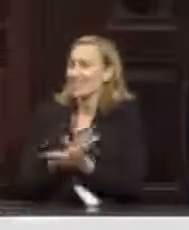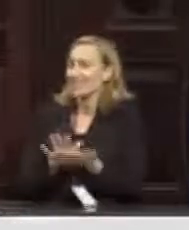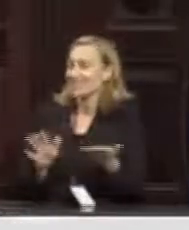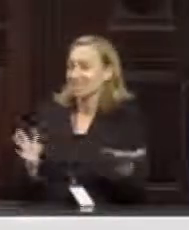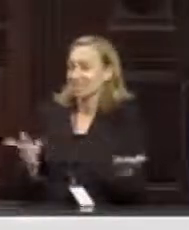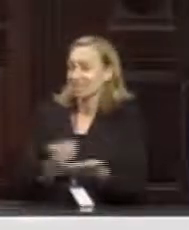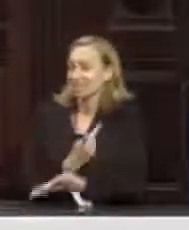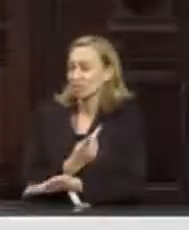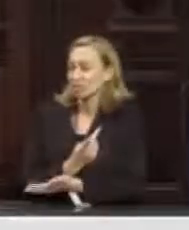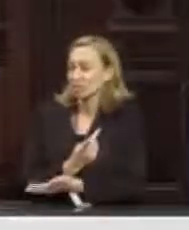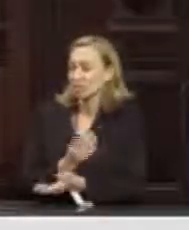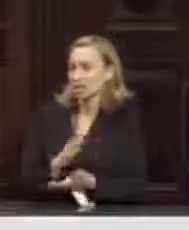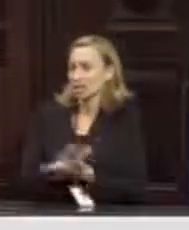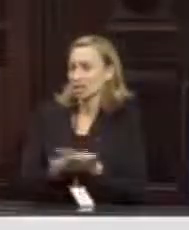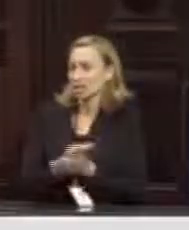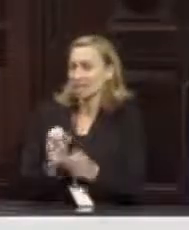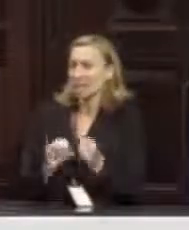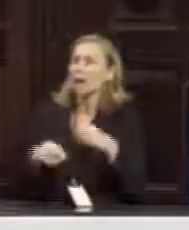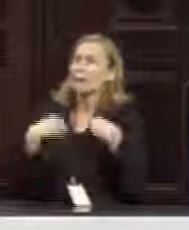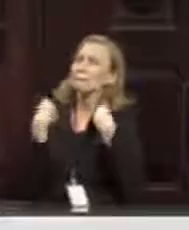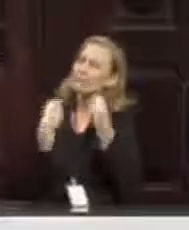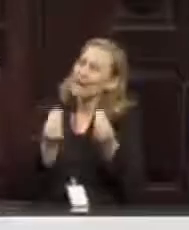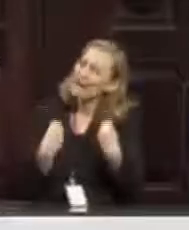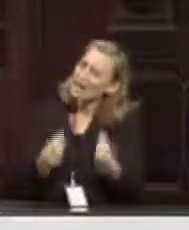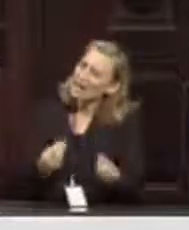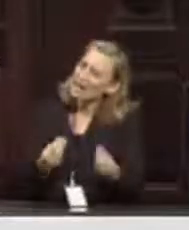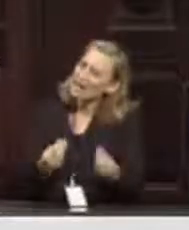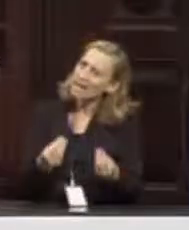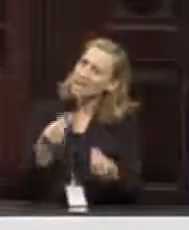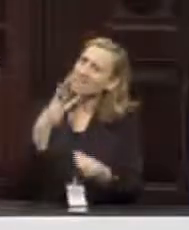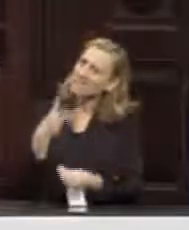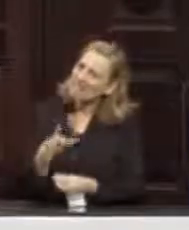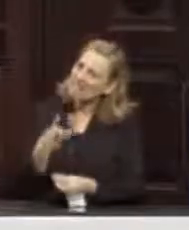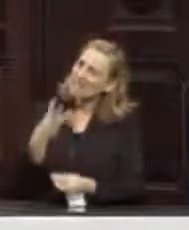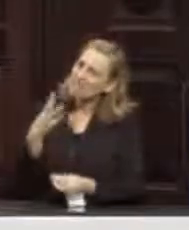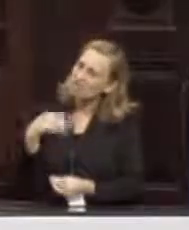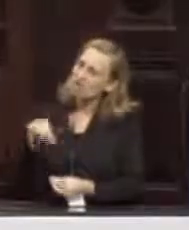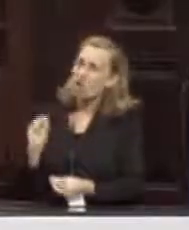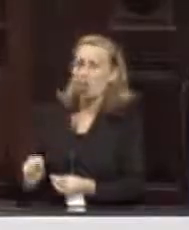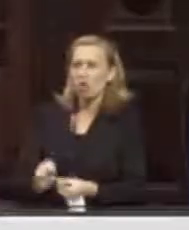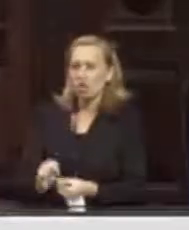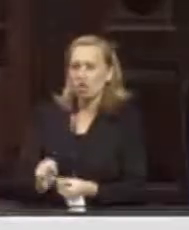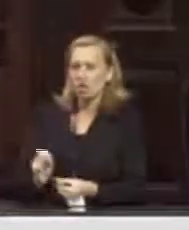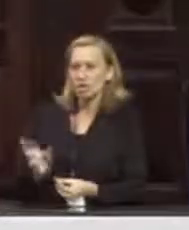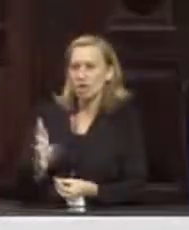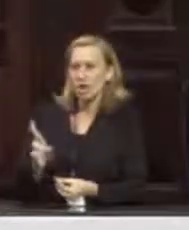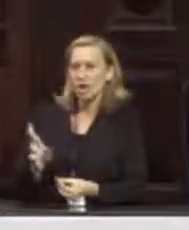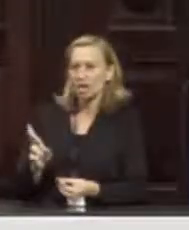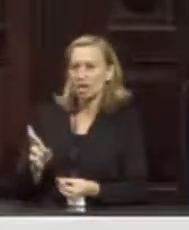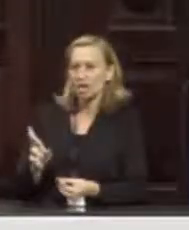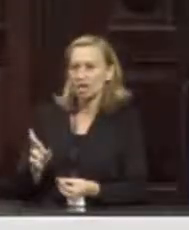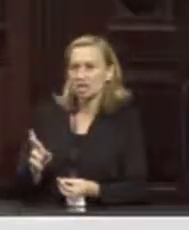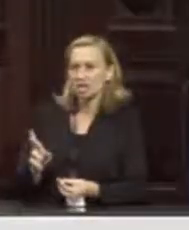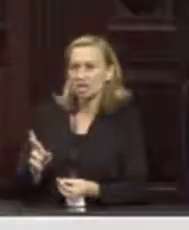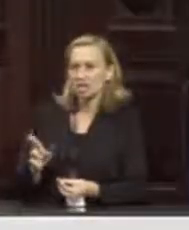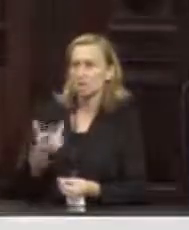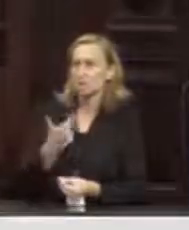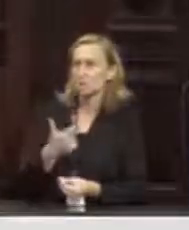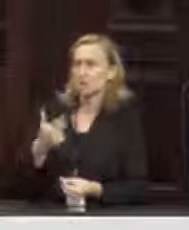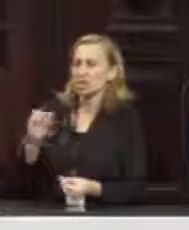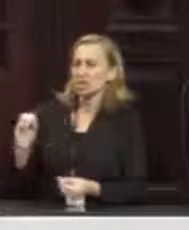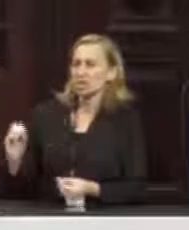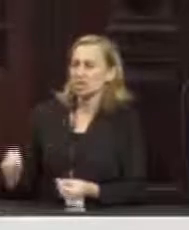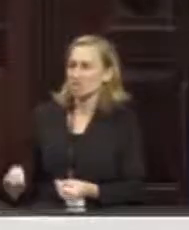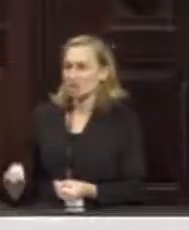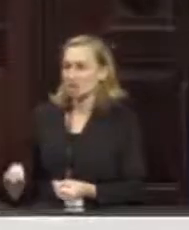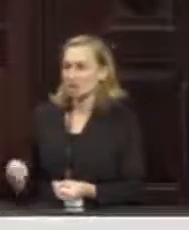pensado. Então, para que os 3,5 bilhões, 3,5 bilhões, 200 milhões aí